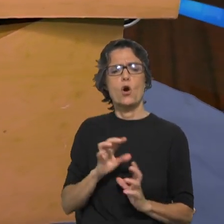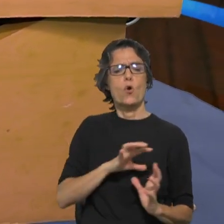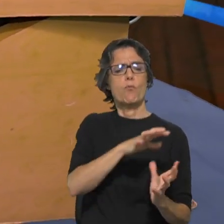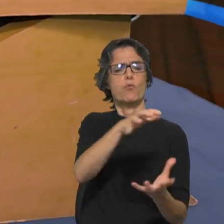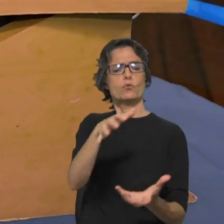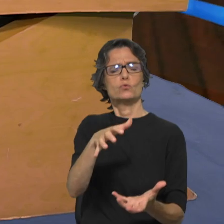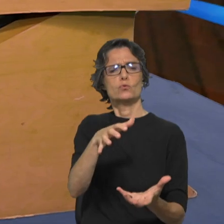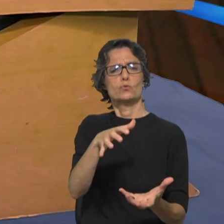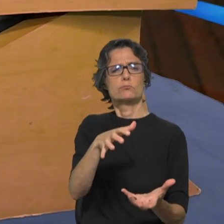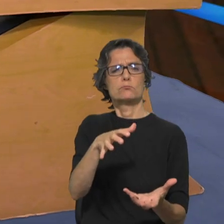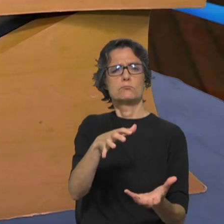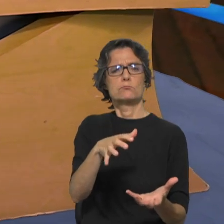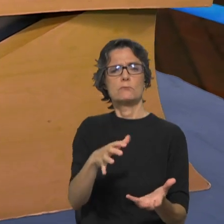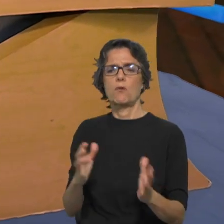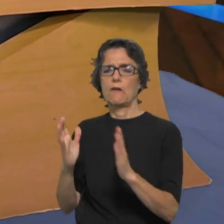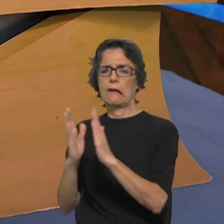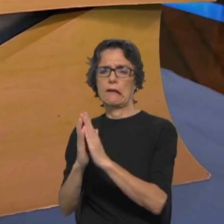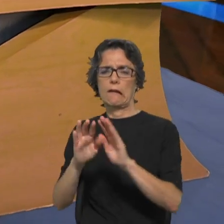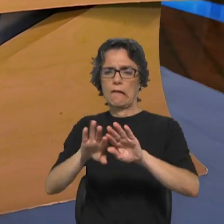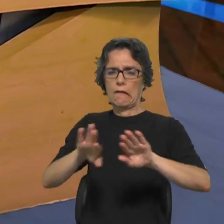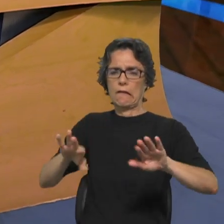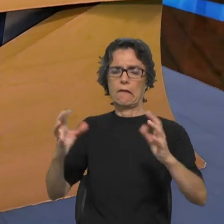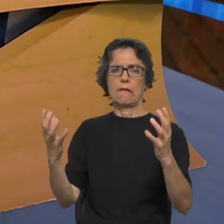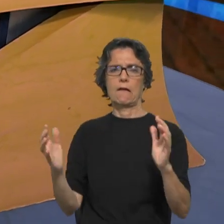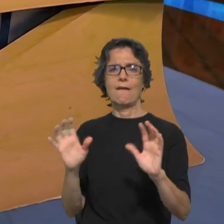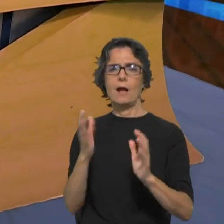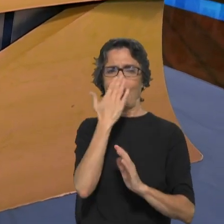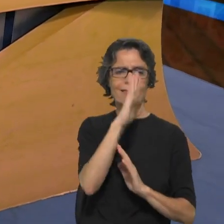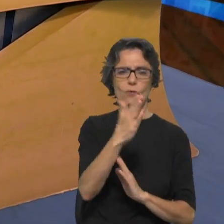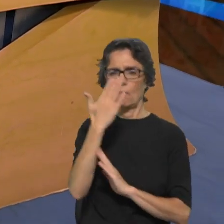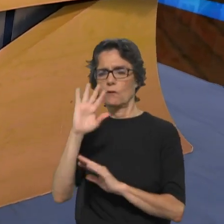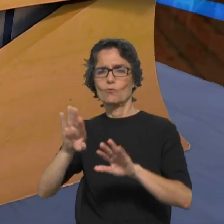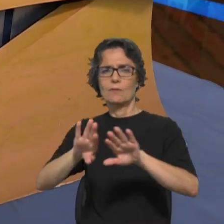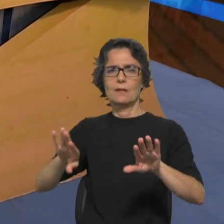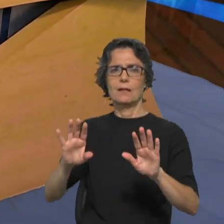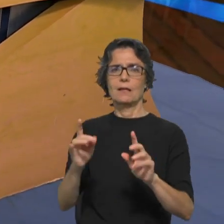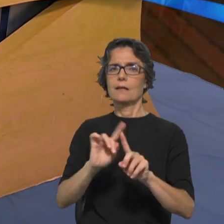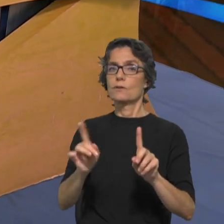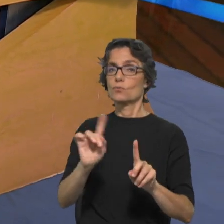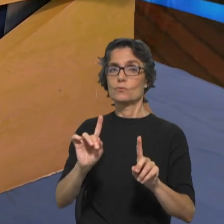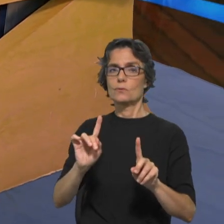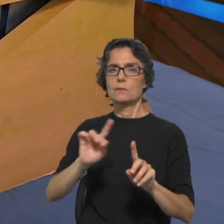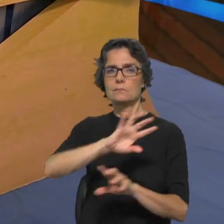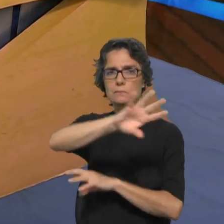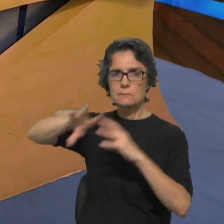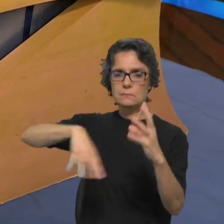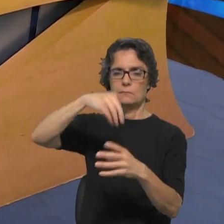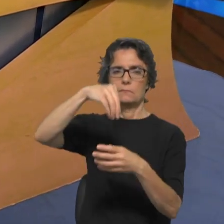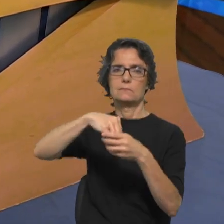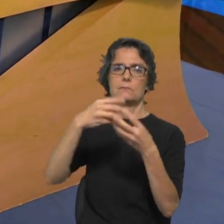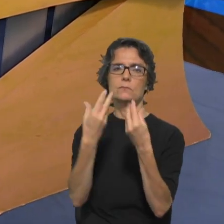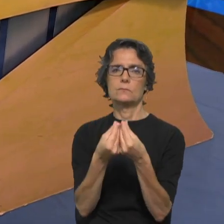se fossem coisas de estar nesta existência de formas diferentes. Não, nós estamos neste mundo como num grande templo. Há que cuidá-lo,